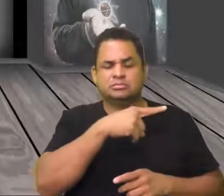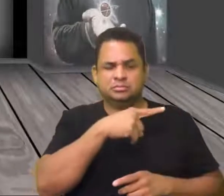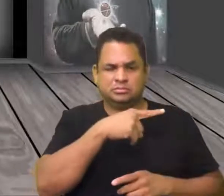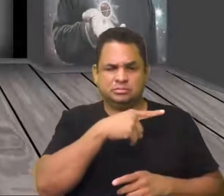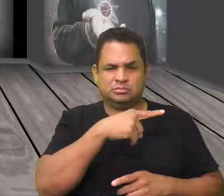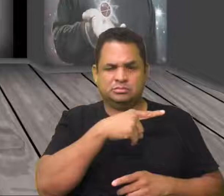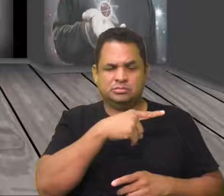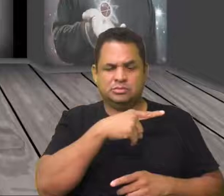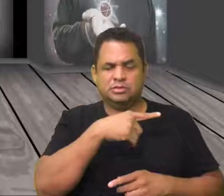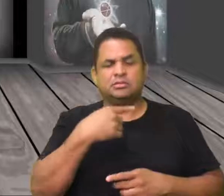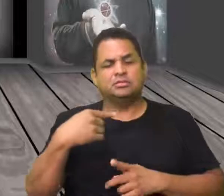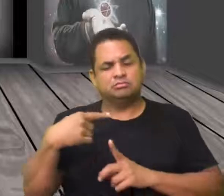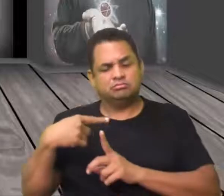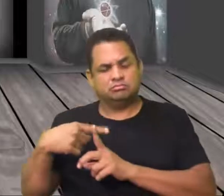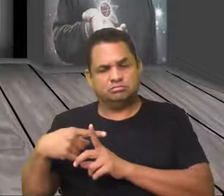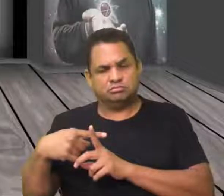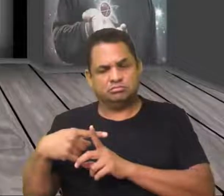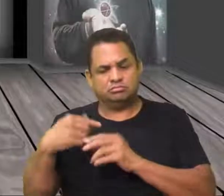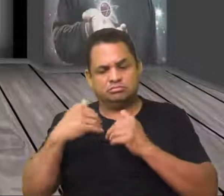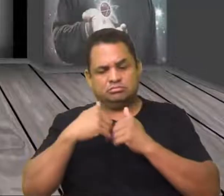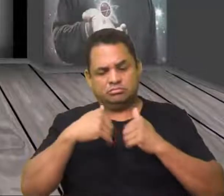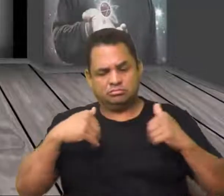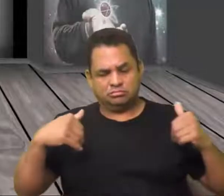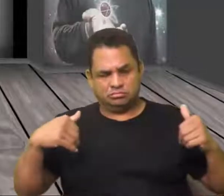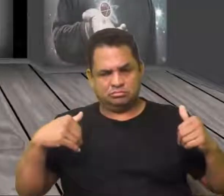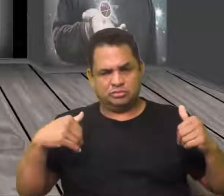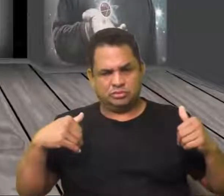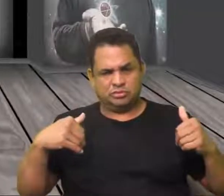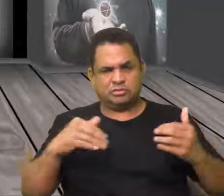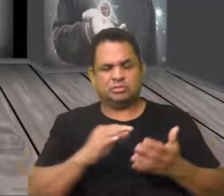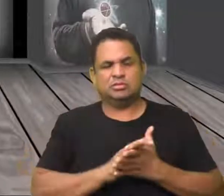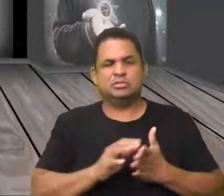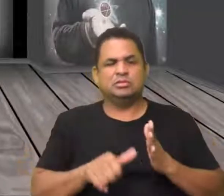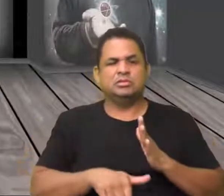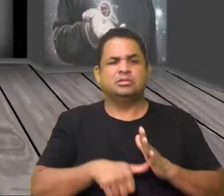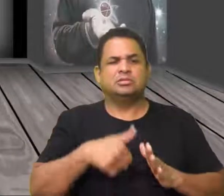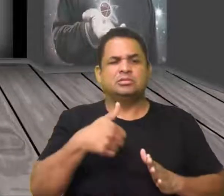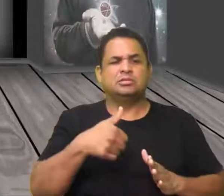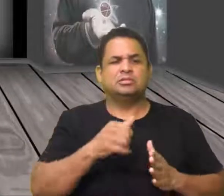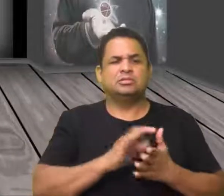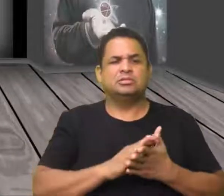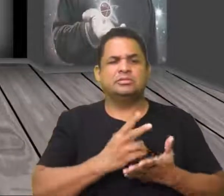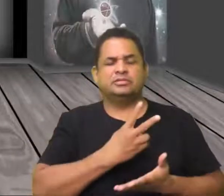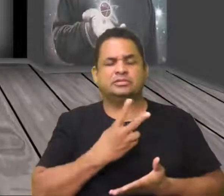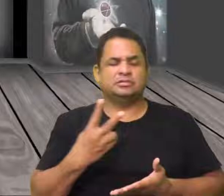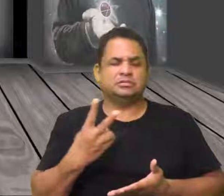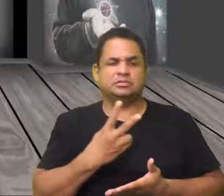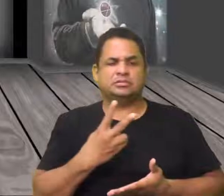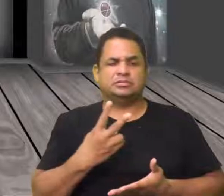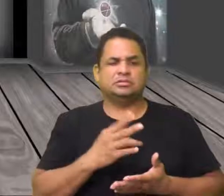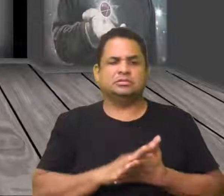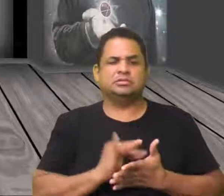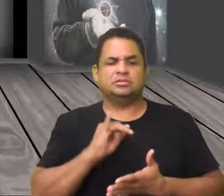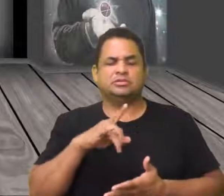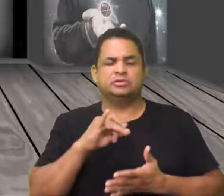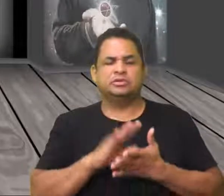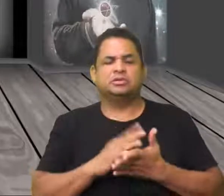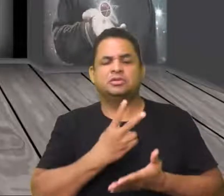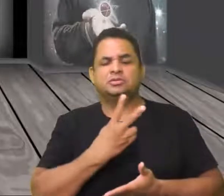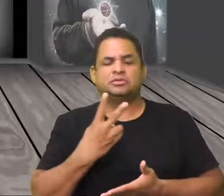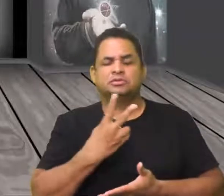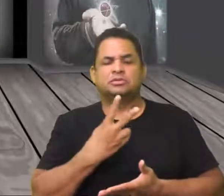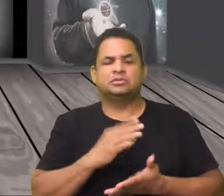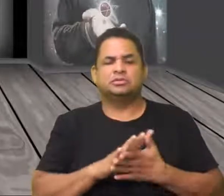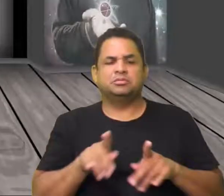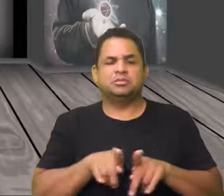puxa positivo, expulsa, empurra, né? E a primeira Repele. esfera está fazendo indução com a segunda também. Exatamente. Nesse momento, que ela não Então, tem isso aqui,